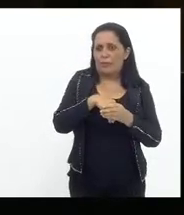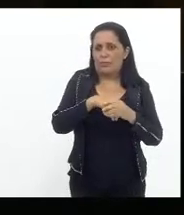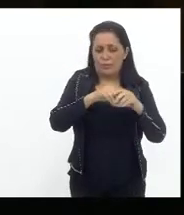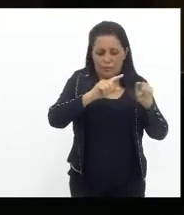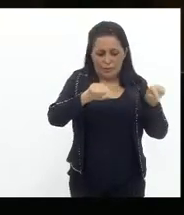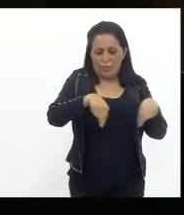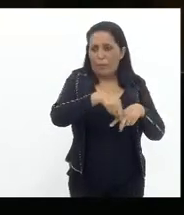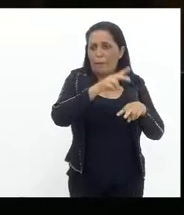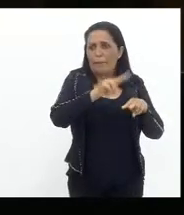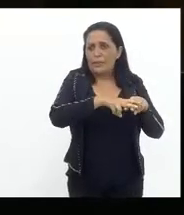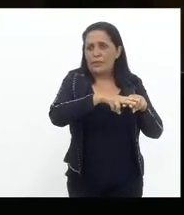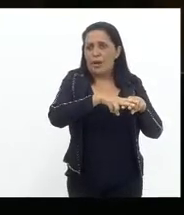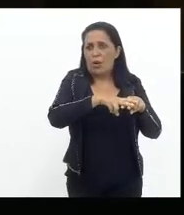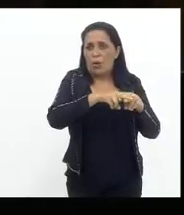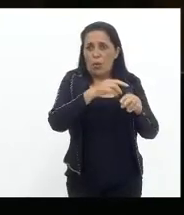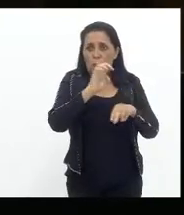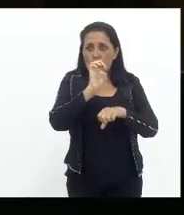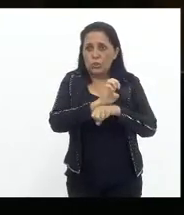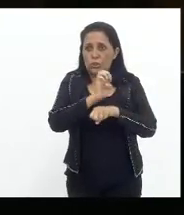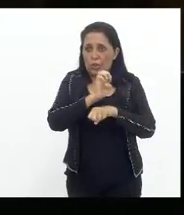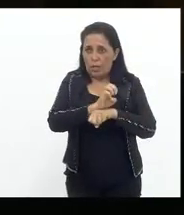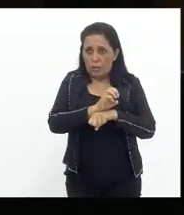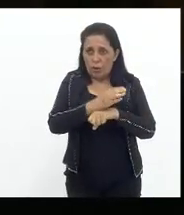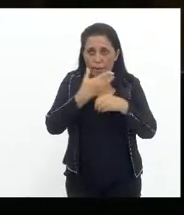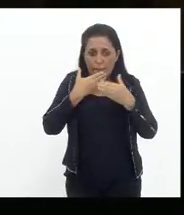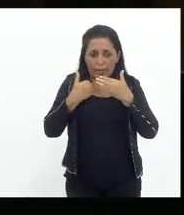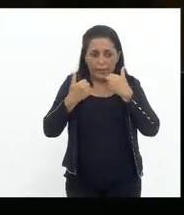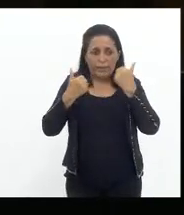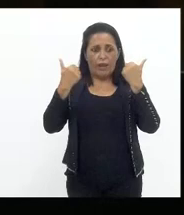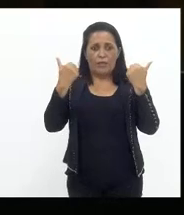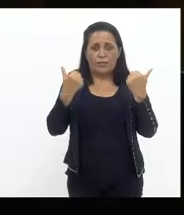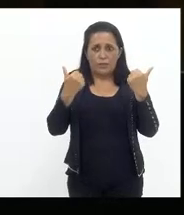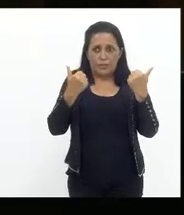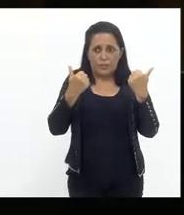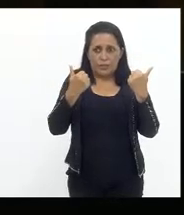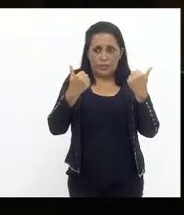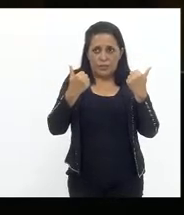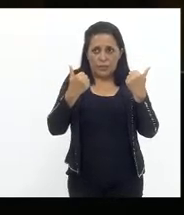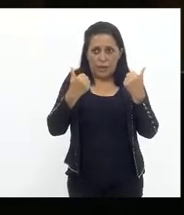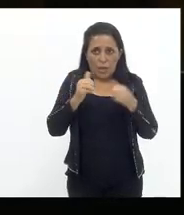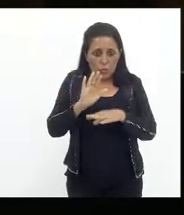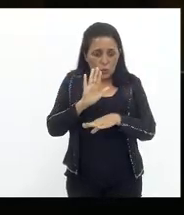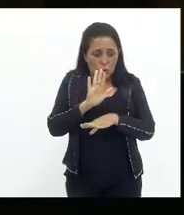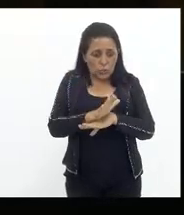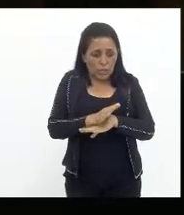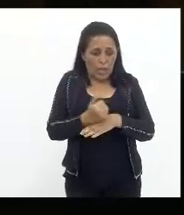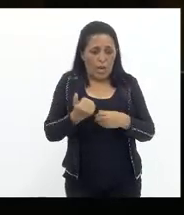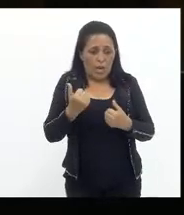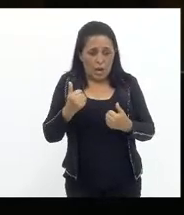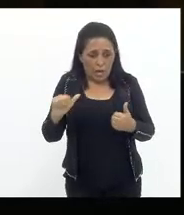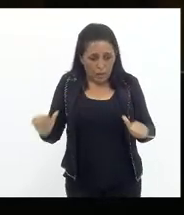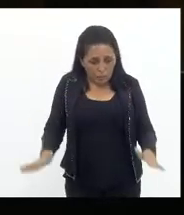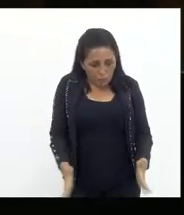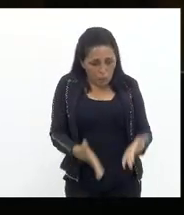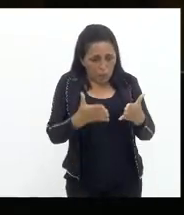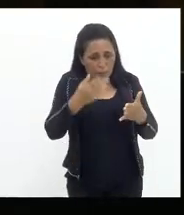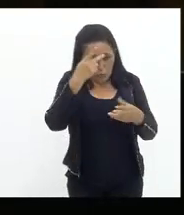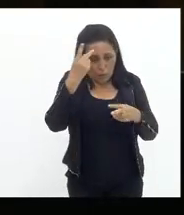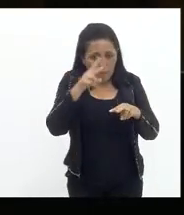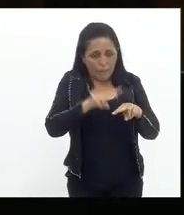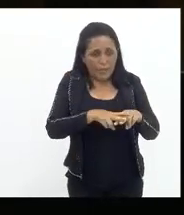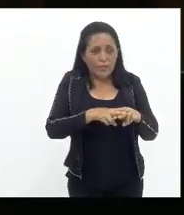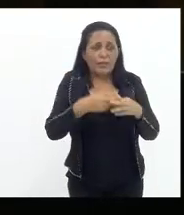se o Estado pretende recuperar alguém dentro do seu sistema penal, coloca, inclusive, os seus